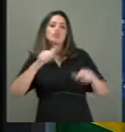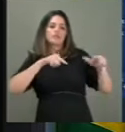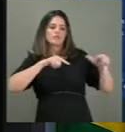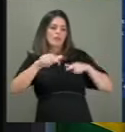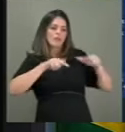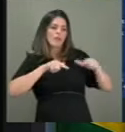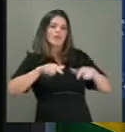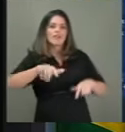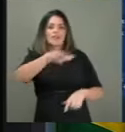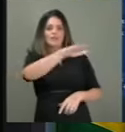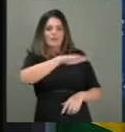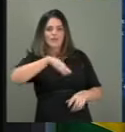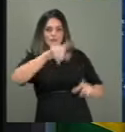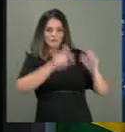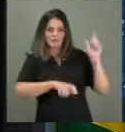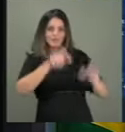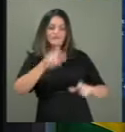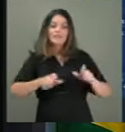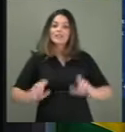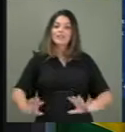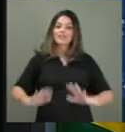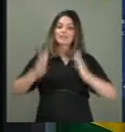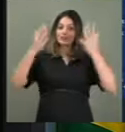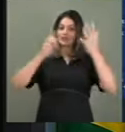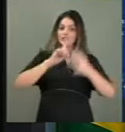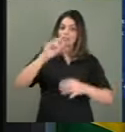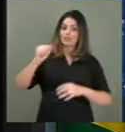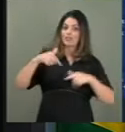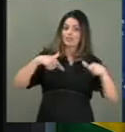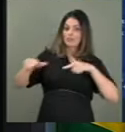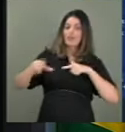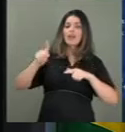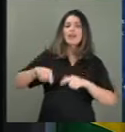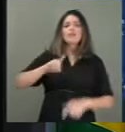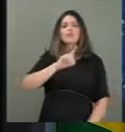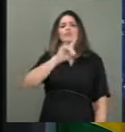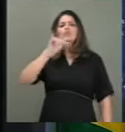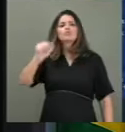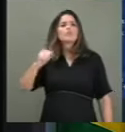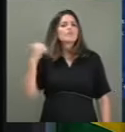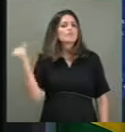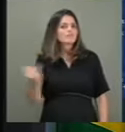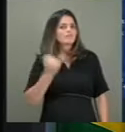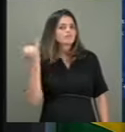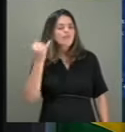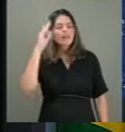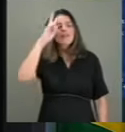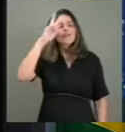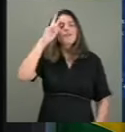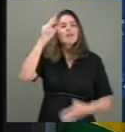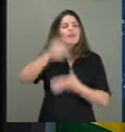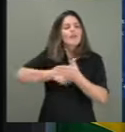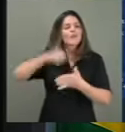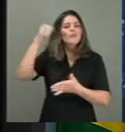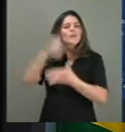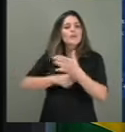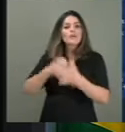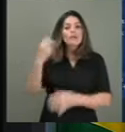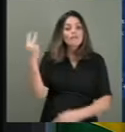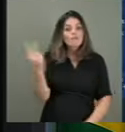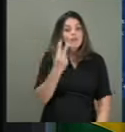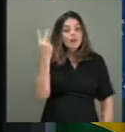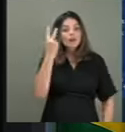ontem Primeiro de Maio celebramos o Dia do Trabalhador uma data importante para lembrar da luta pela valerização